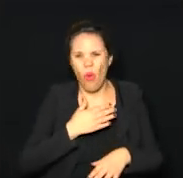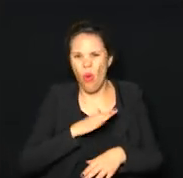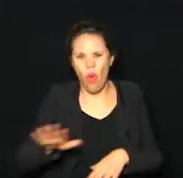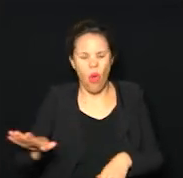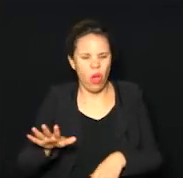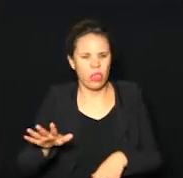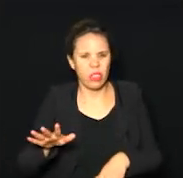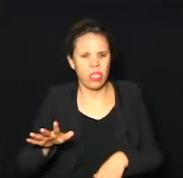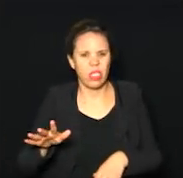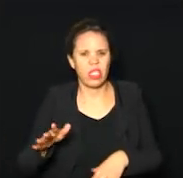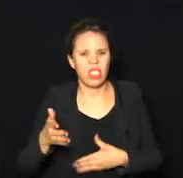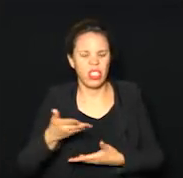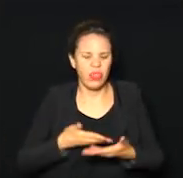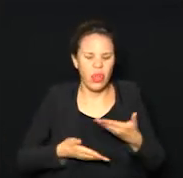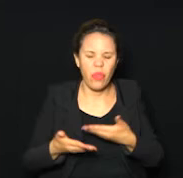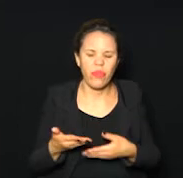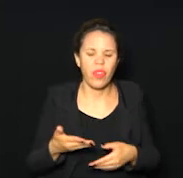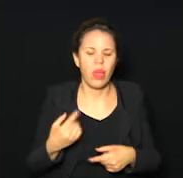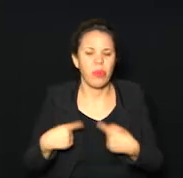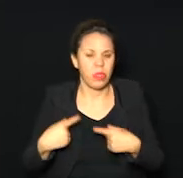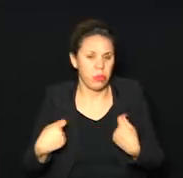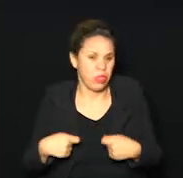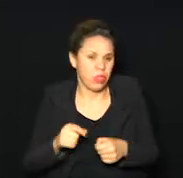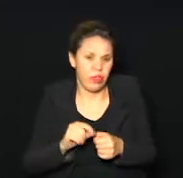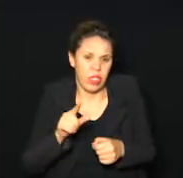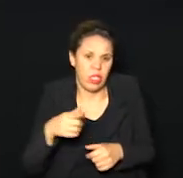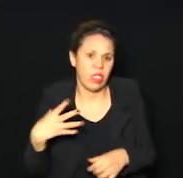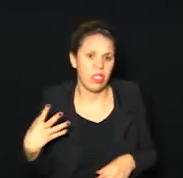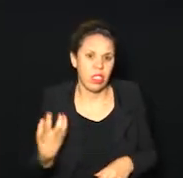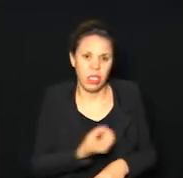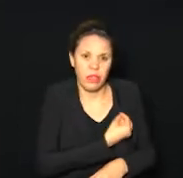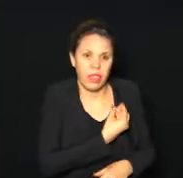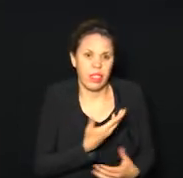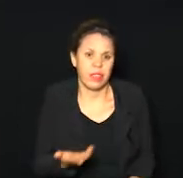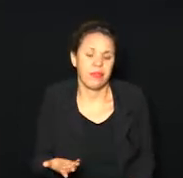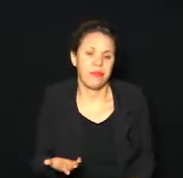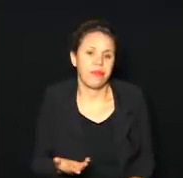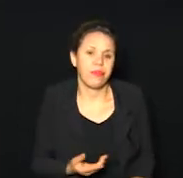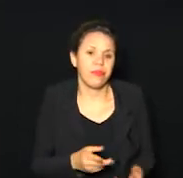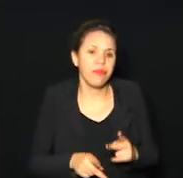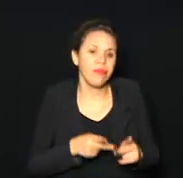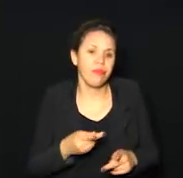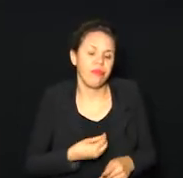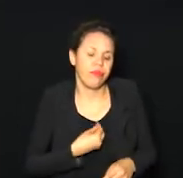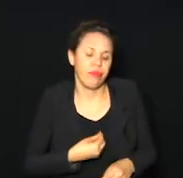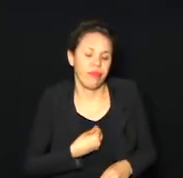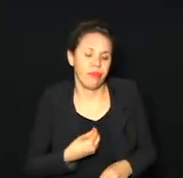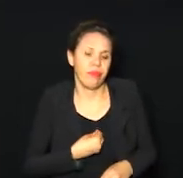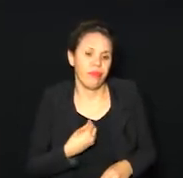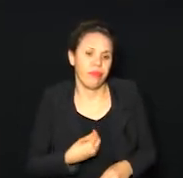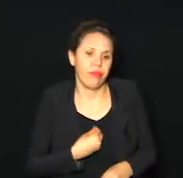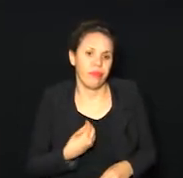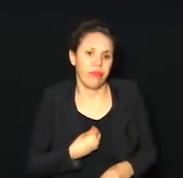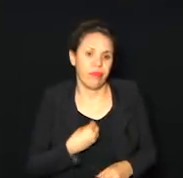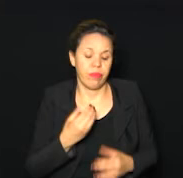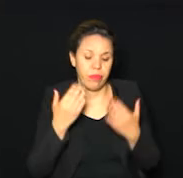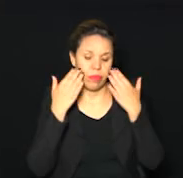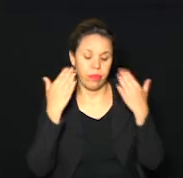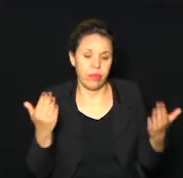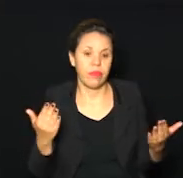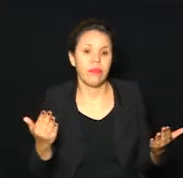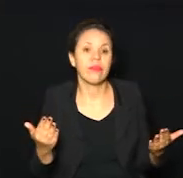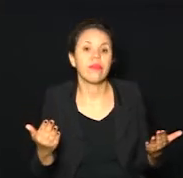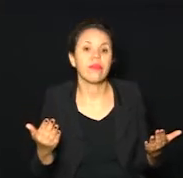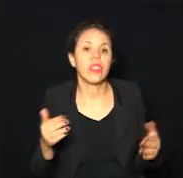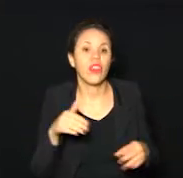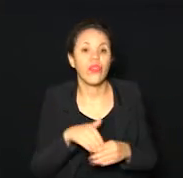política, mas a gente precisa fazer isso para salvar vidas. Está mais do que evidente agora que